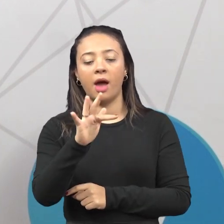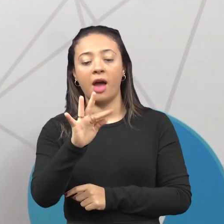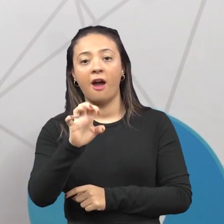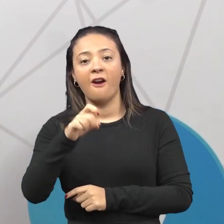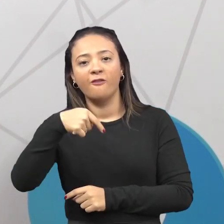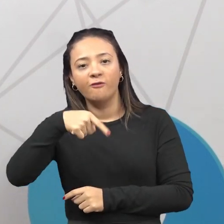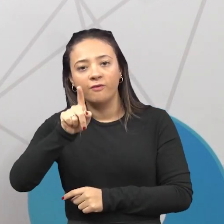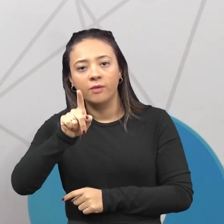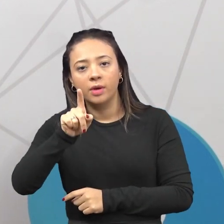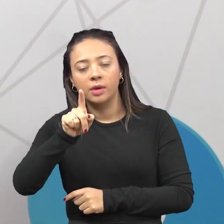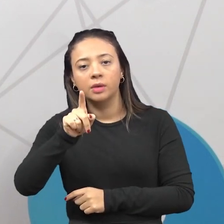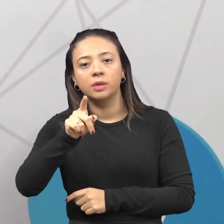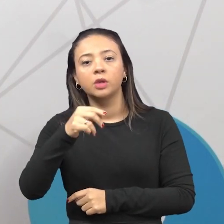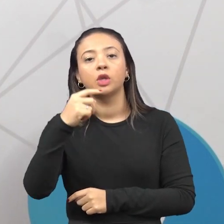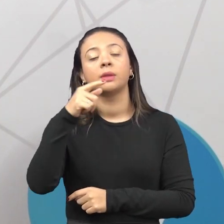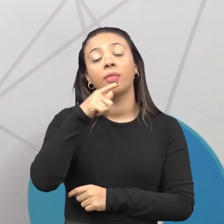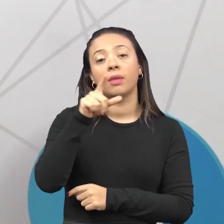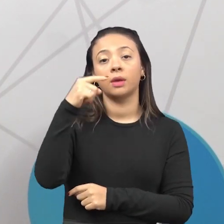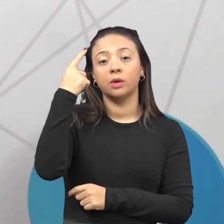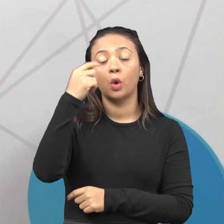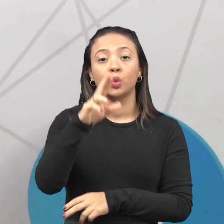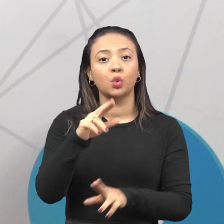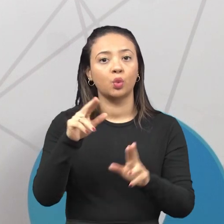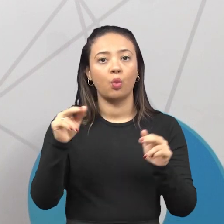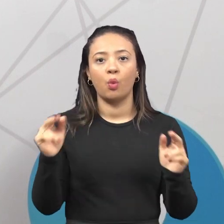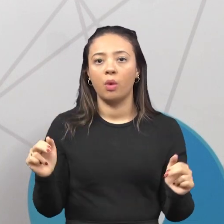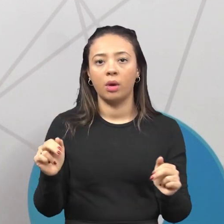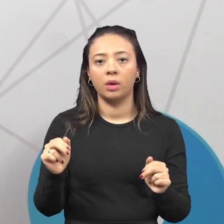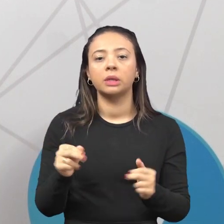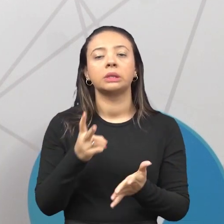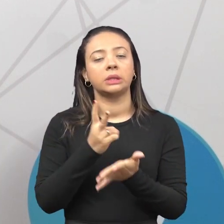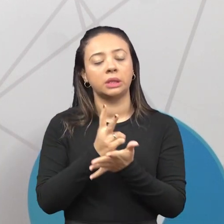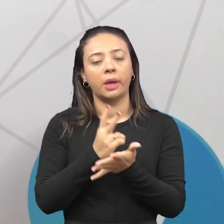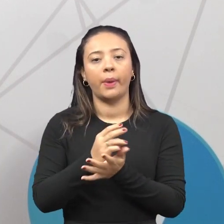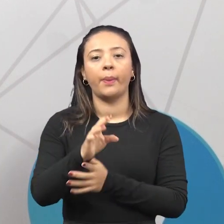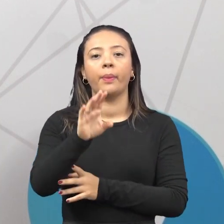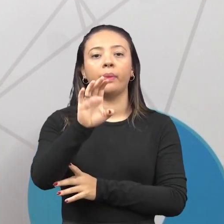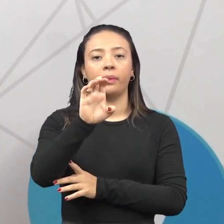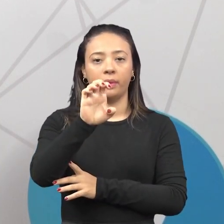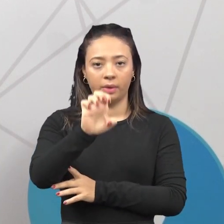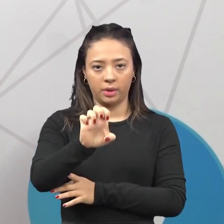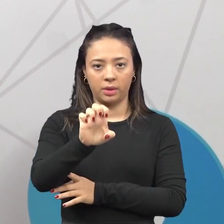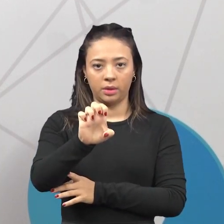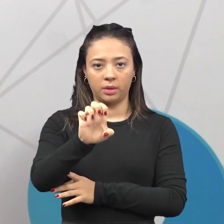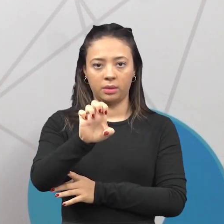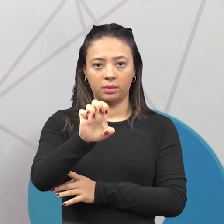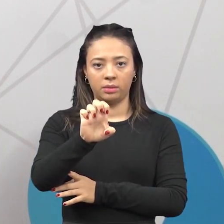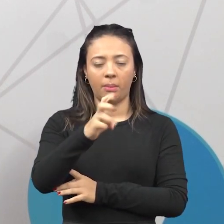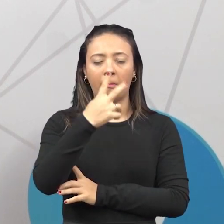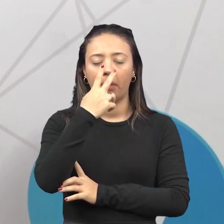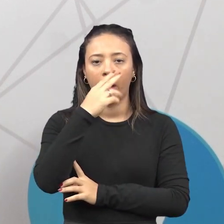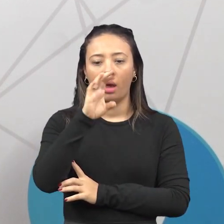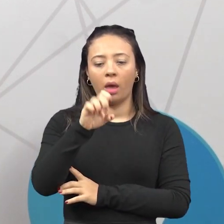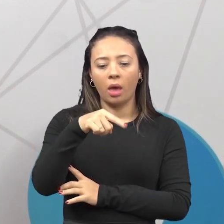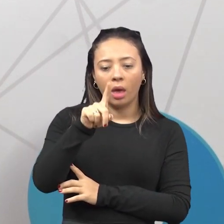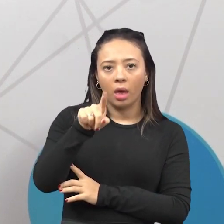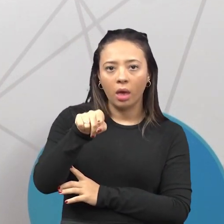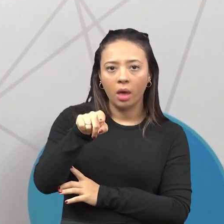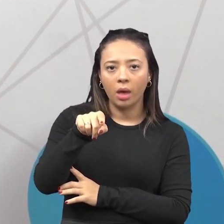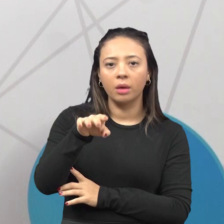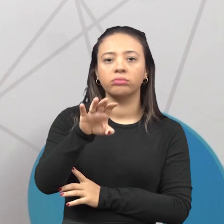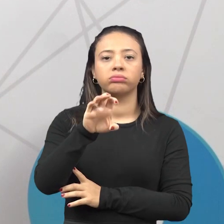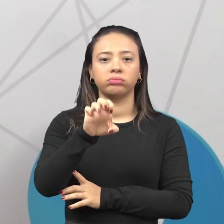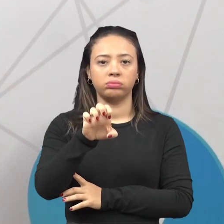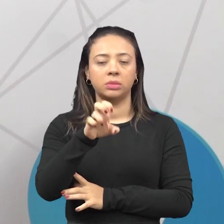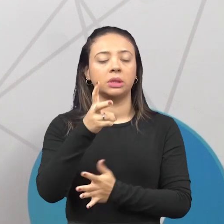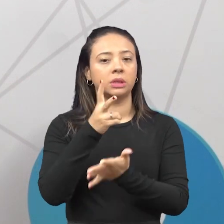No espanhol, isso nunca pode ocorrer. Sempre pronunciamos a vogal E com esse som, ó, fechado, E. Então, ao invés de dizer café,